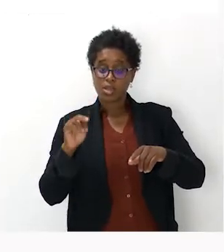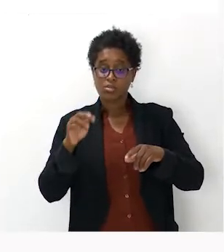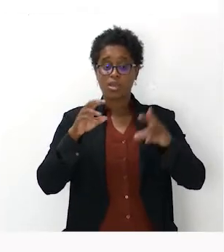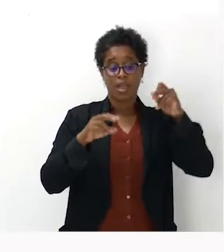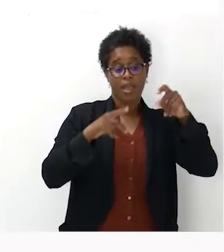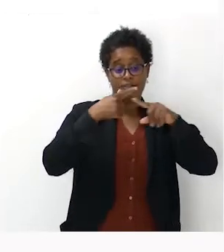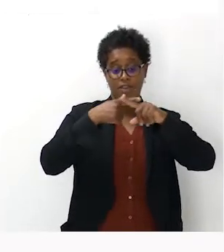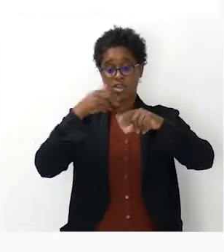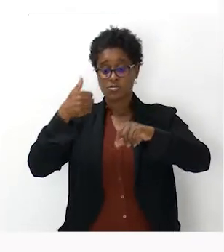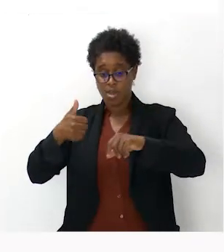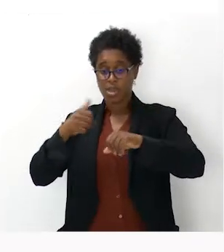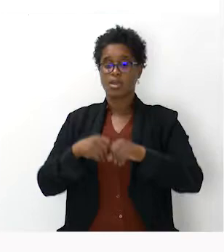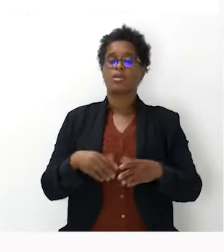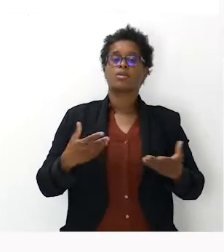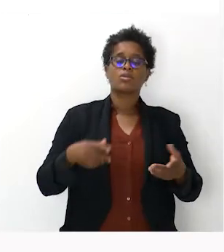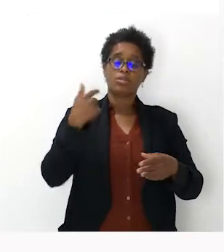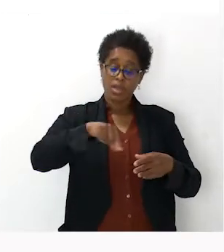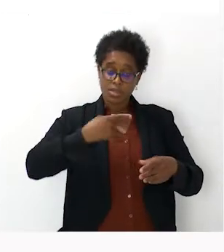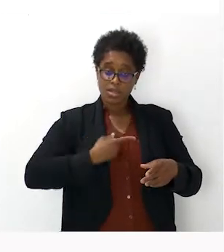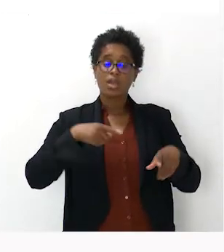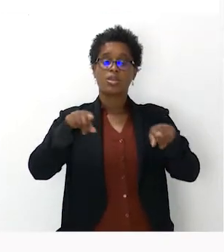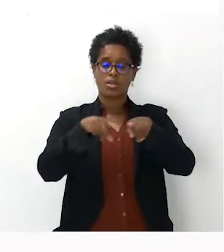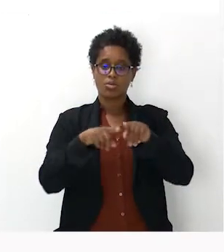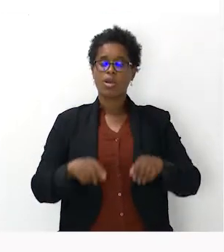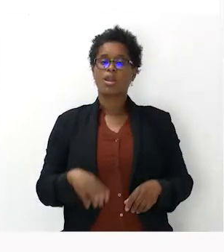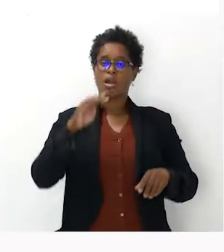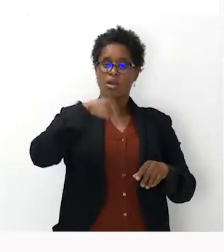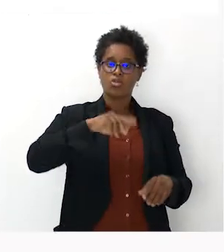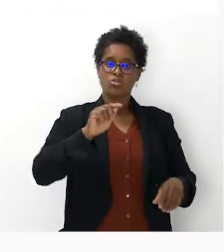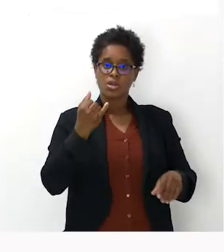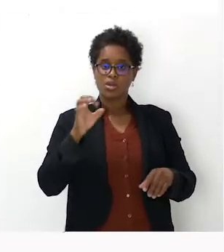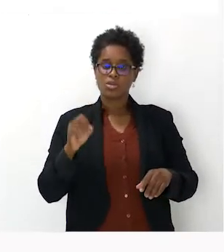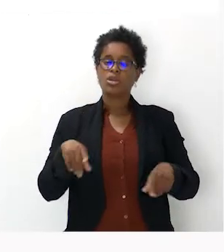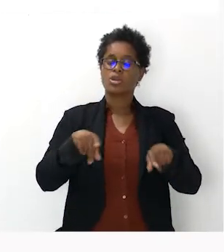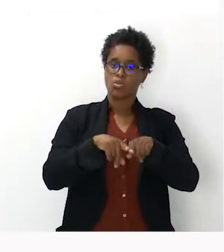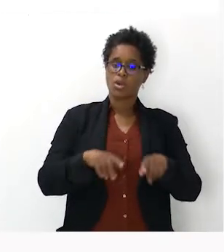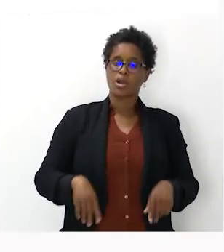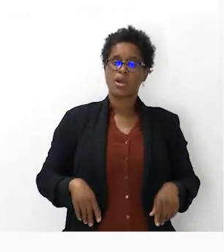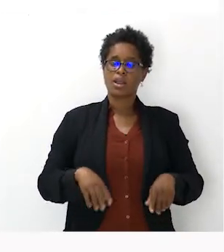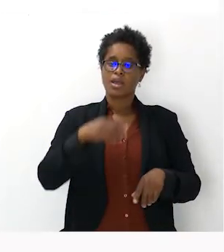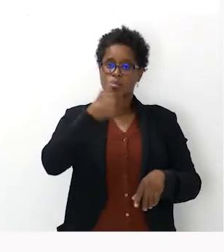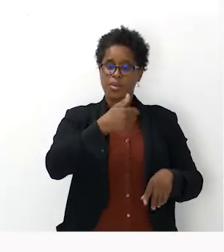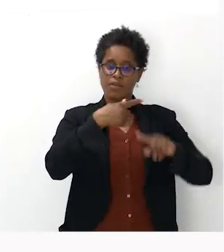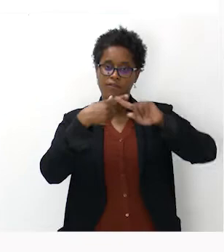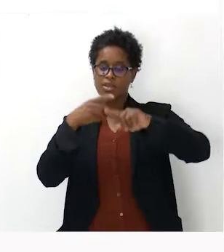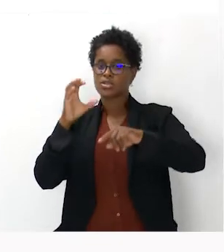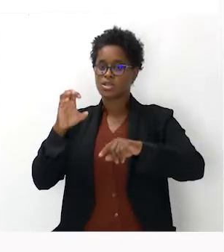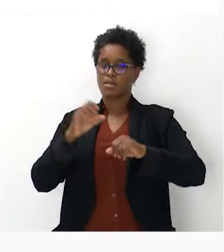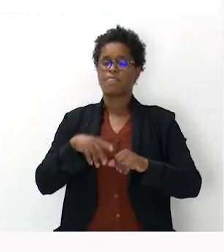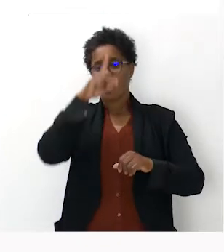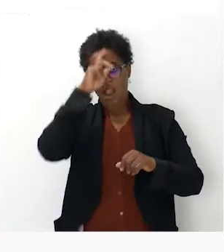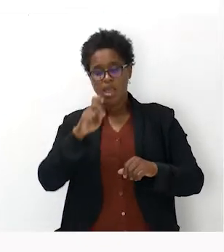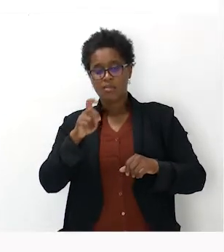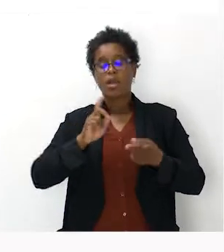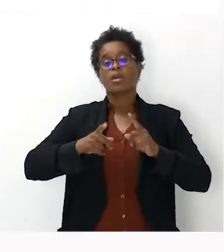vezes D, tem que ser igual aos meios, que é B vezes C. Lembrando